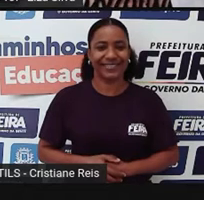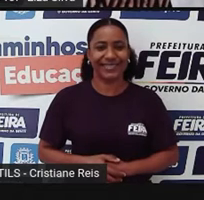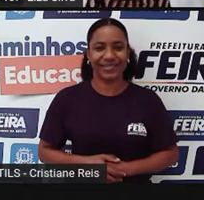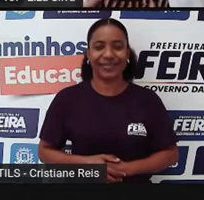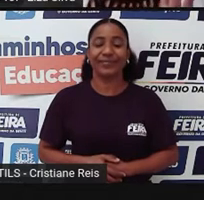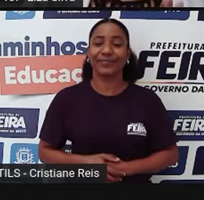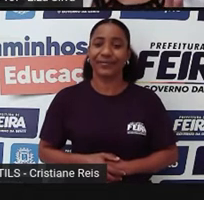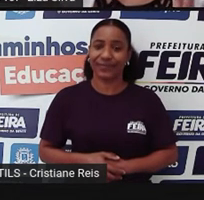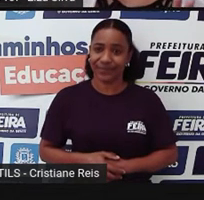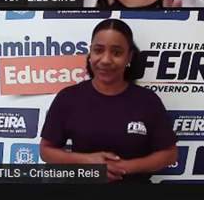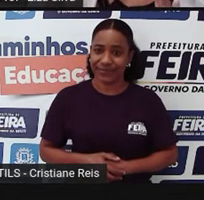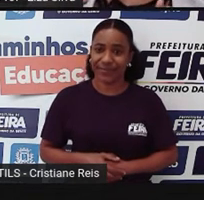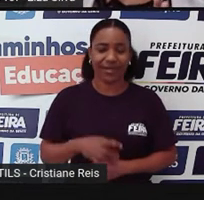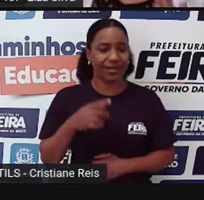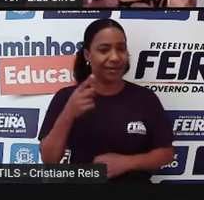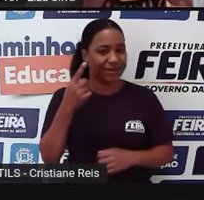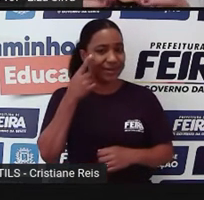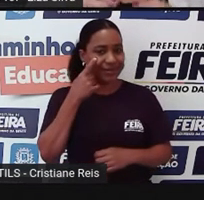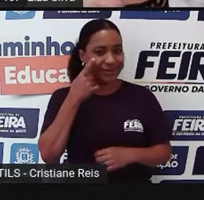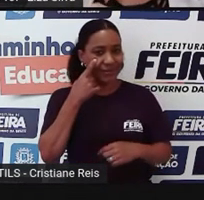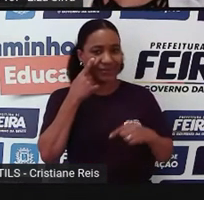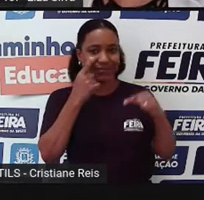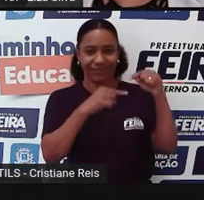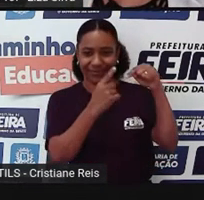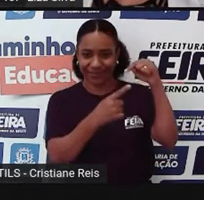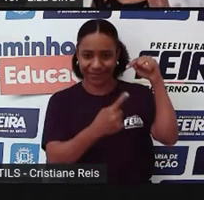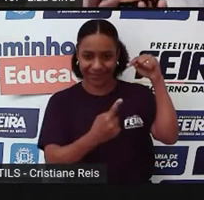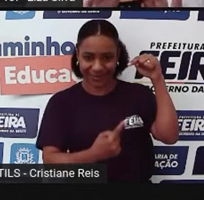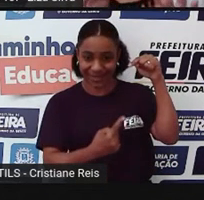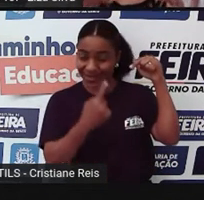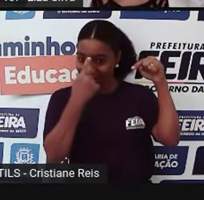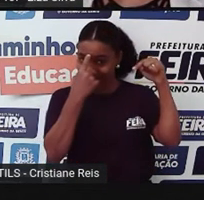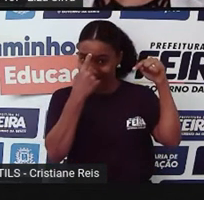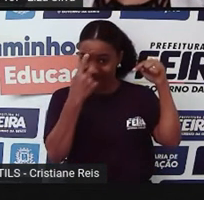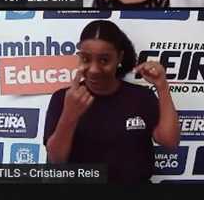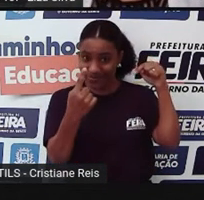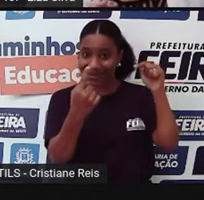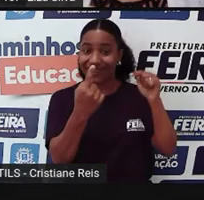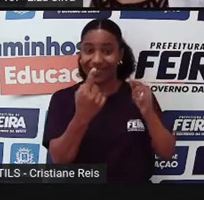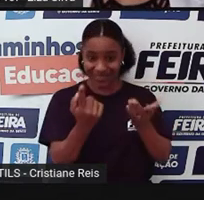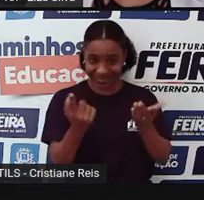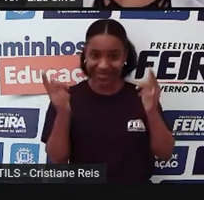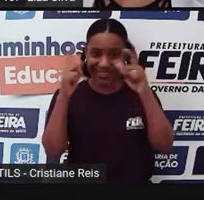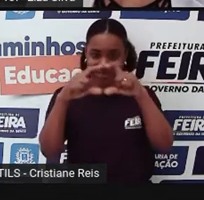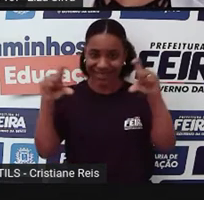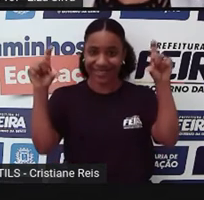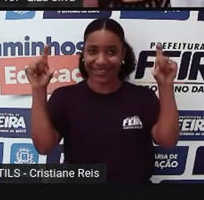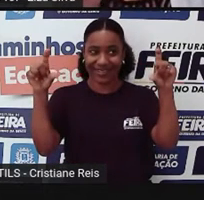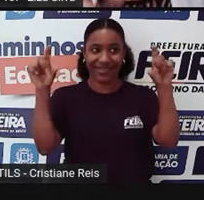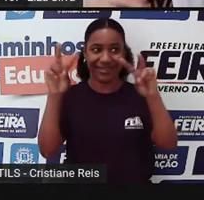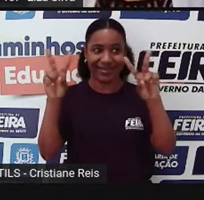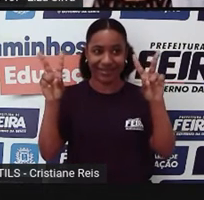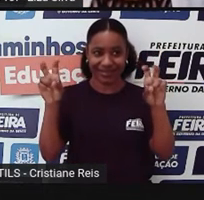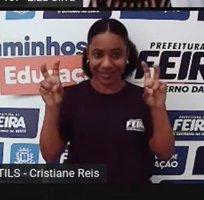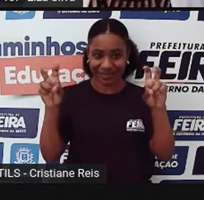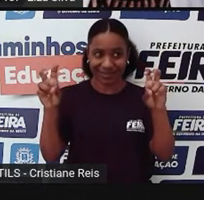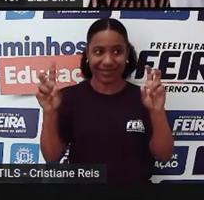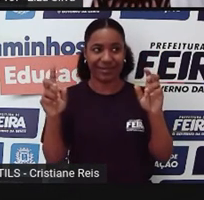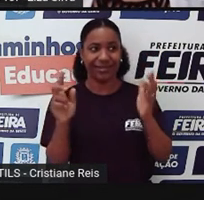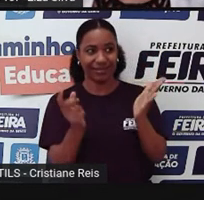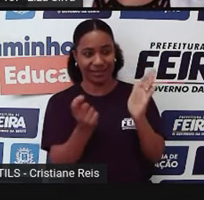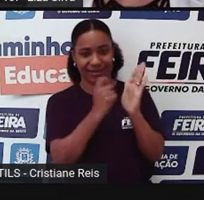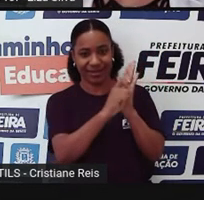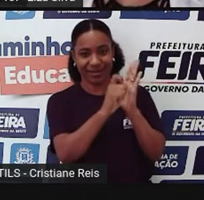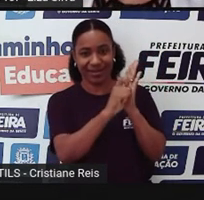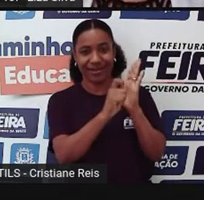e agora baixo lá no seu caderno depois do cabeçalho Lembra que você escreveu o cabeçalho colocou o título eu quero que você